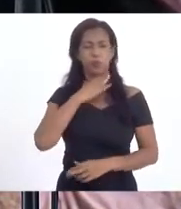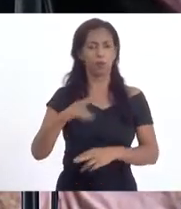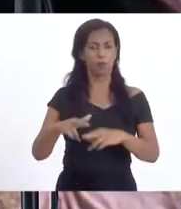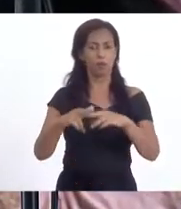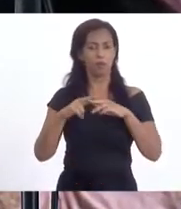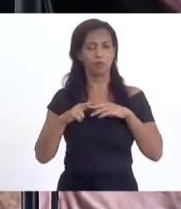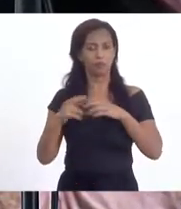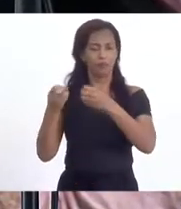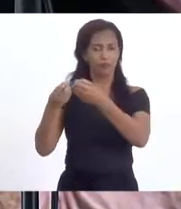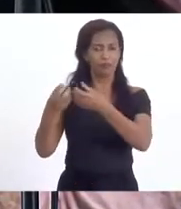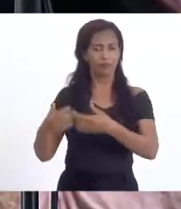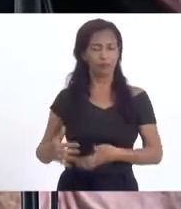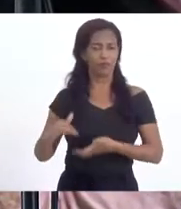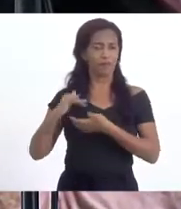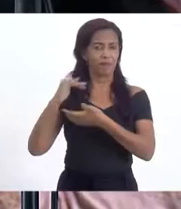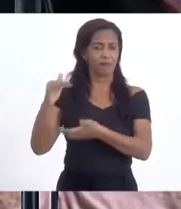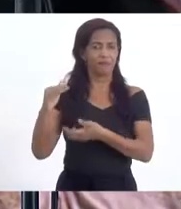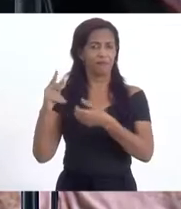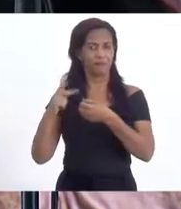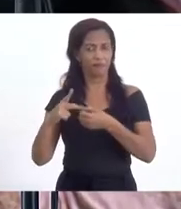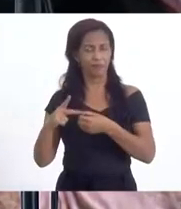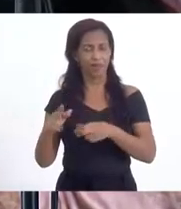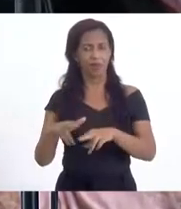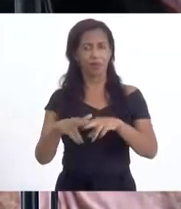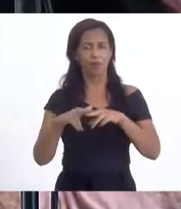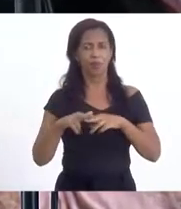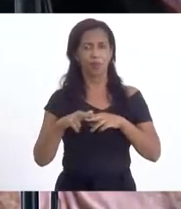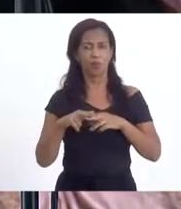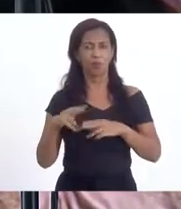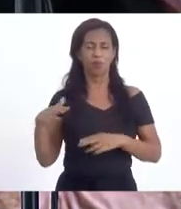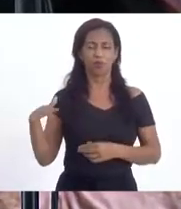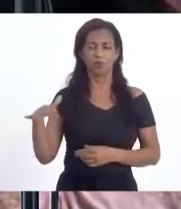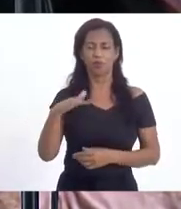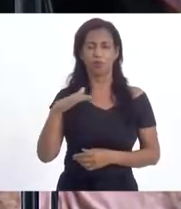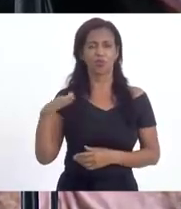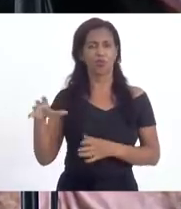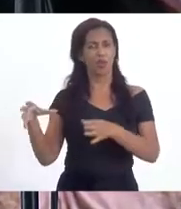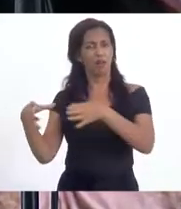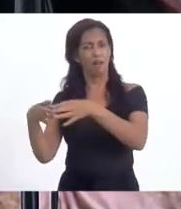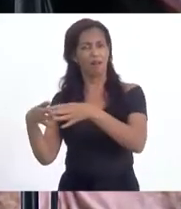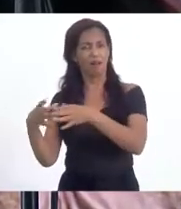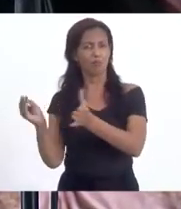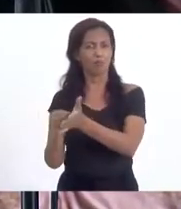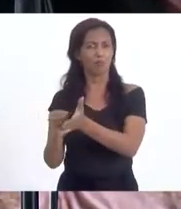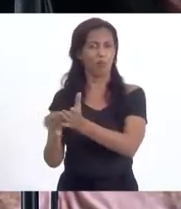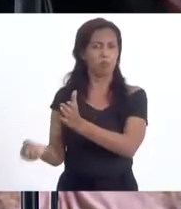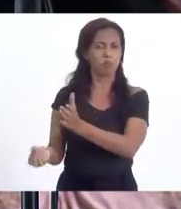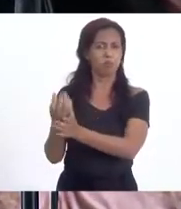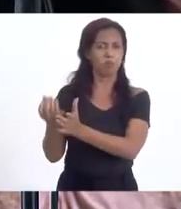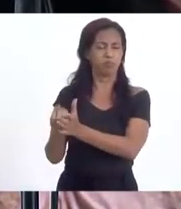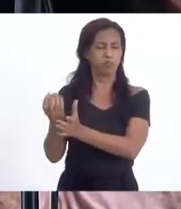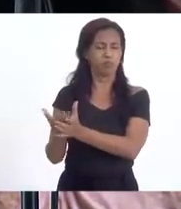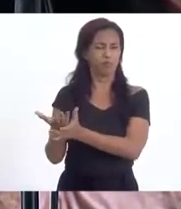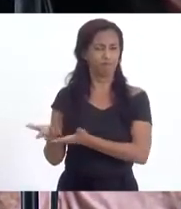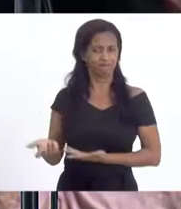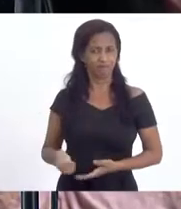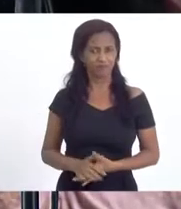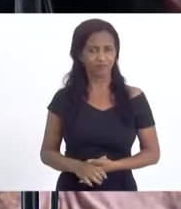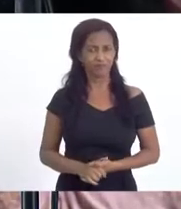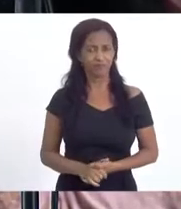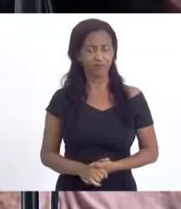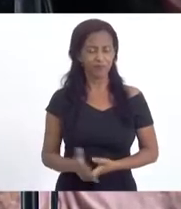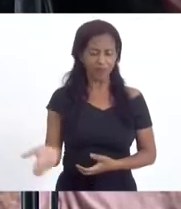da queda do barril de petróleo, por conta dos nossos campos maduros não produzirem mais royalties como antes.